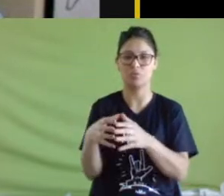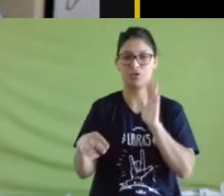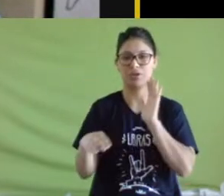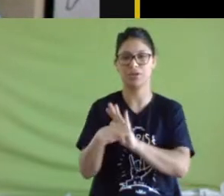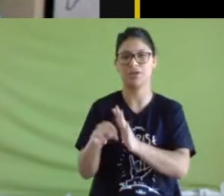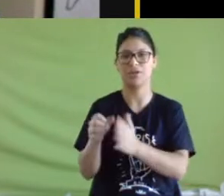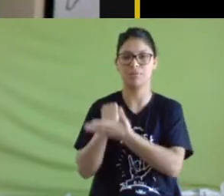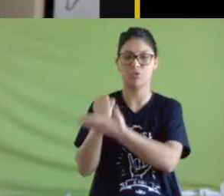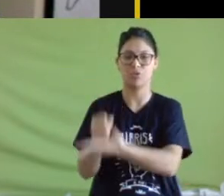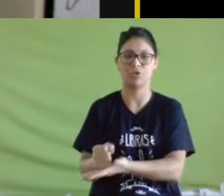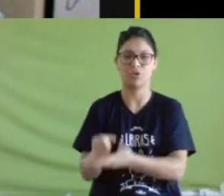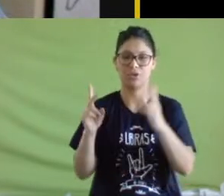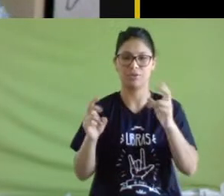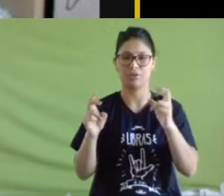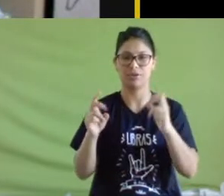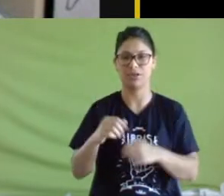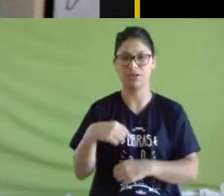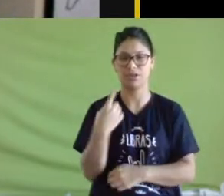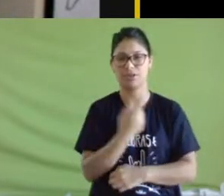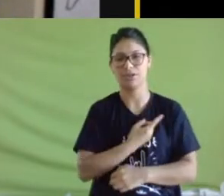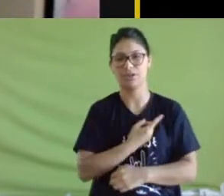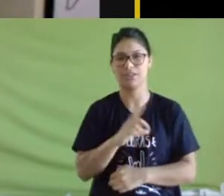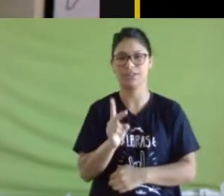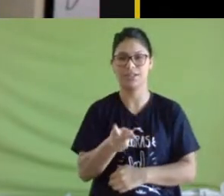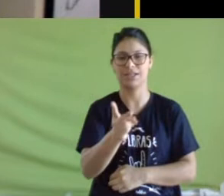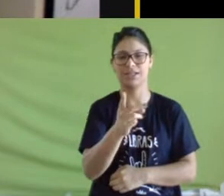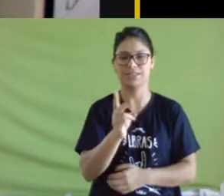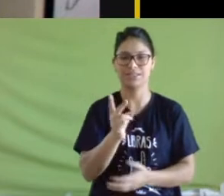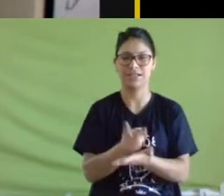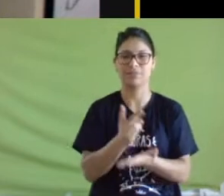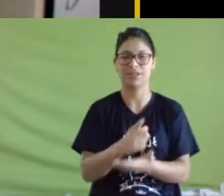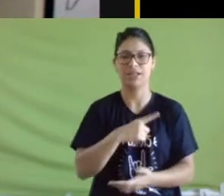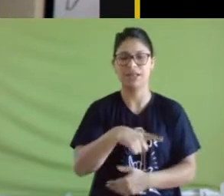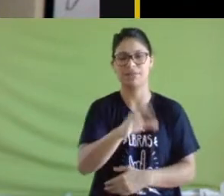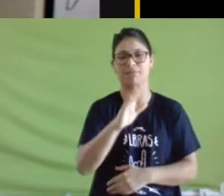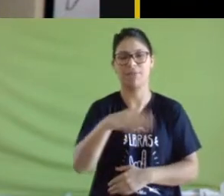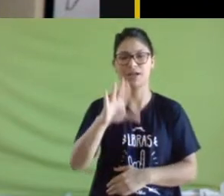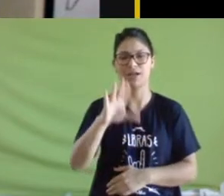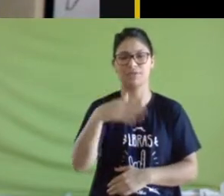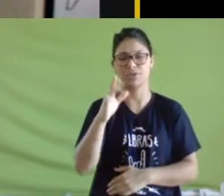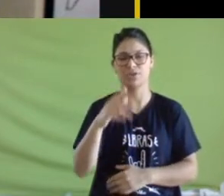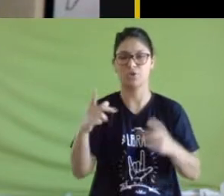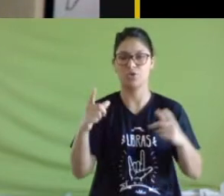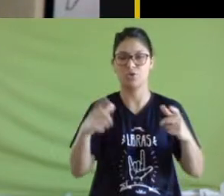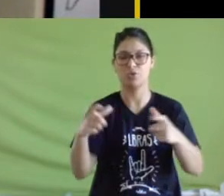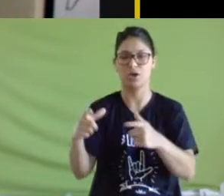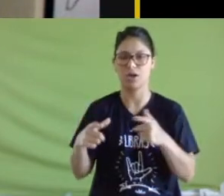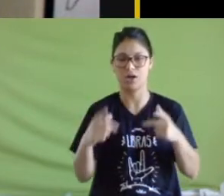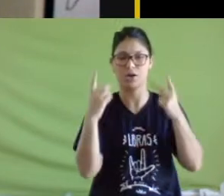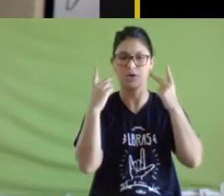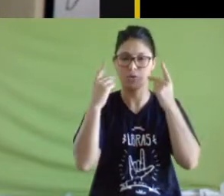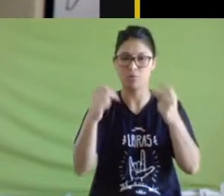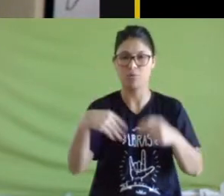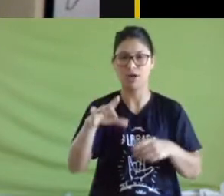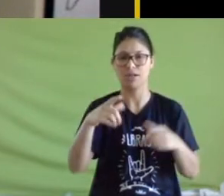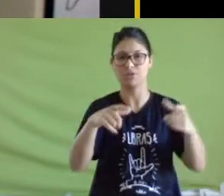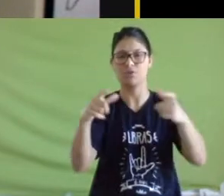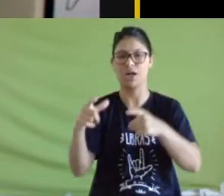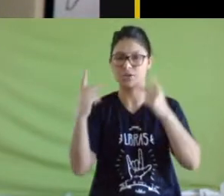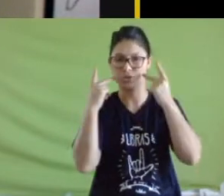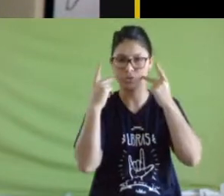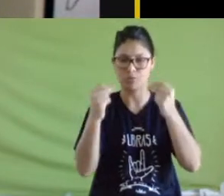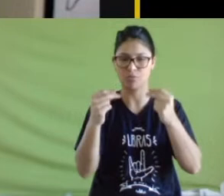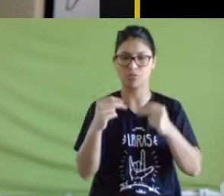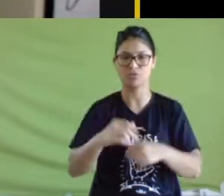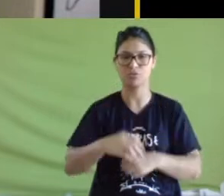falar nesse tempo. Evidentemente, a gente sempre tem mais, e é um lugar comum dizer que a gente tem mais lugares comuns para dizer,